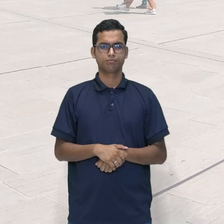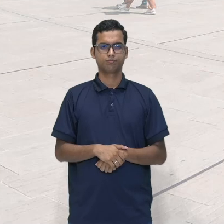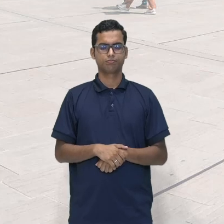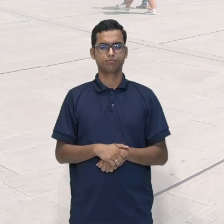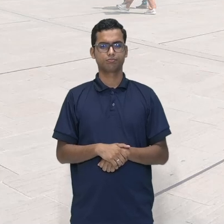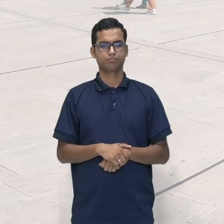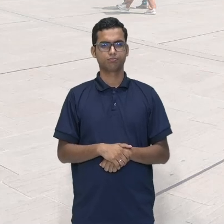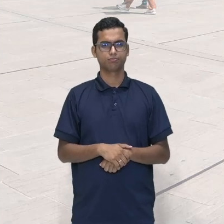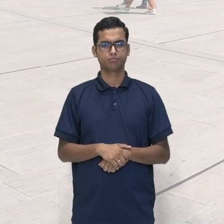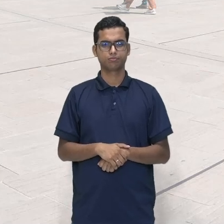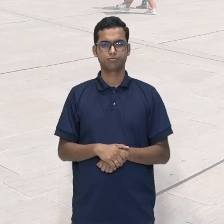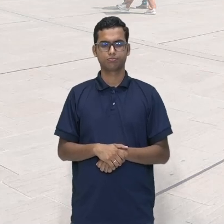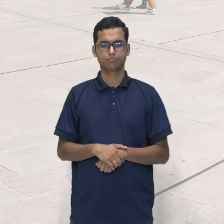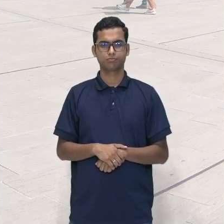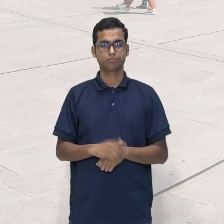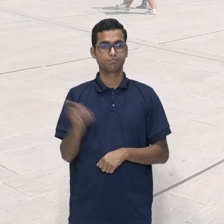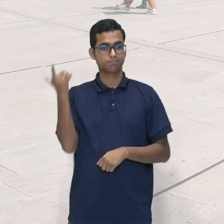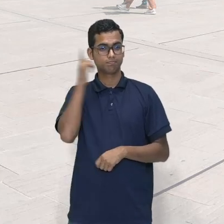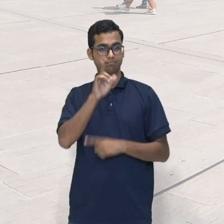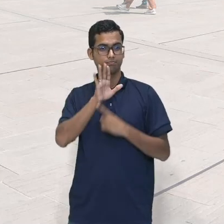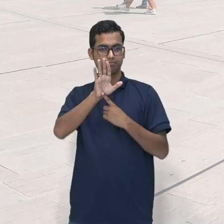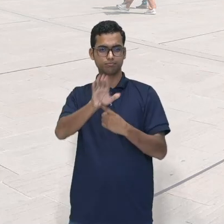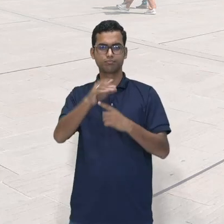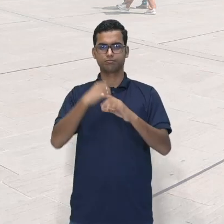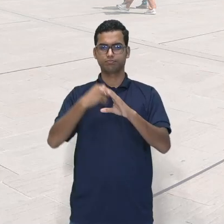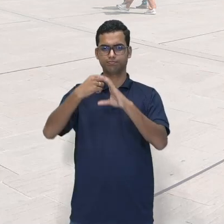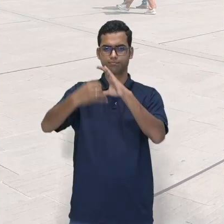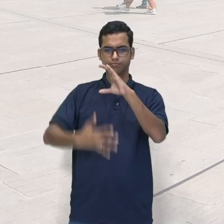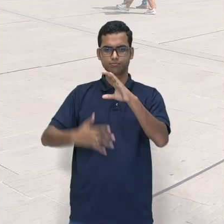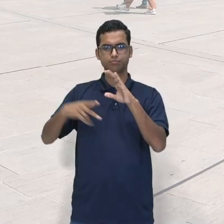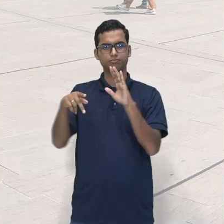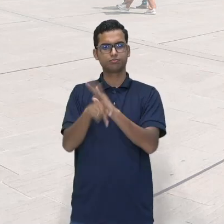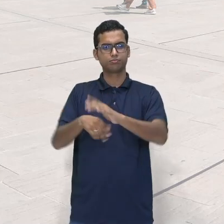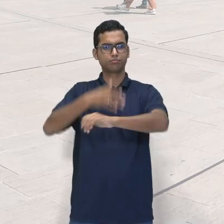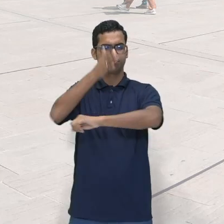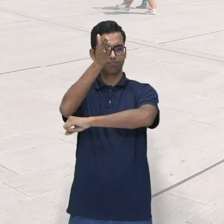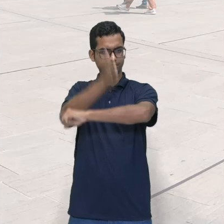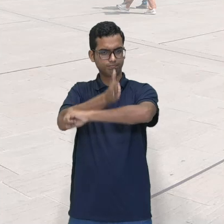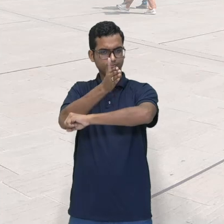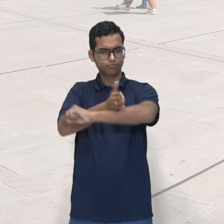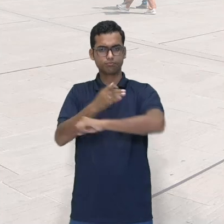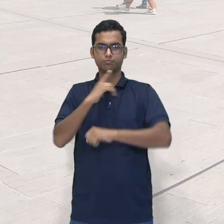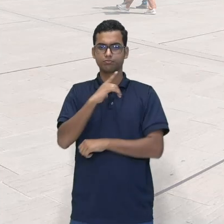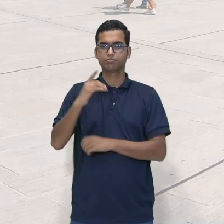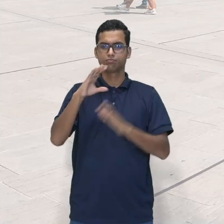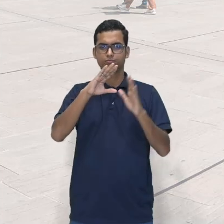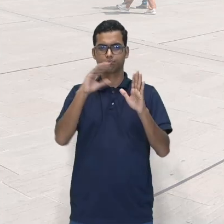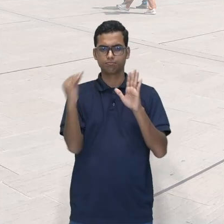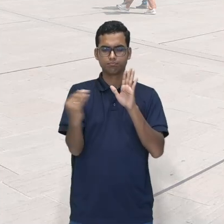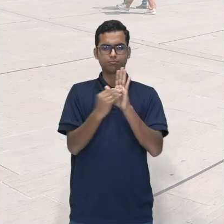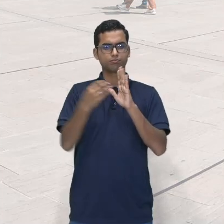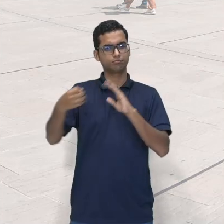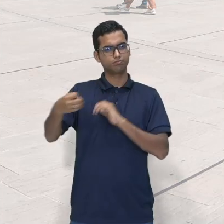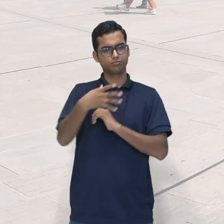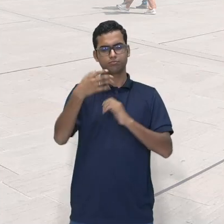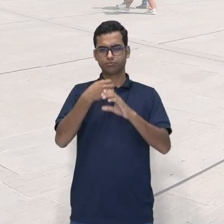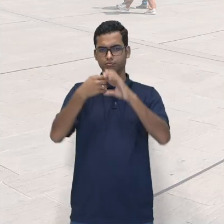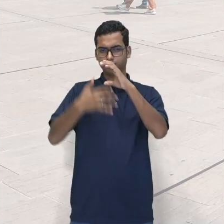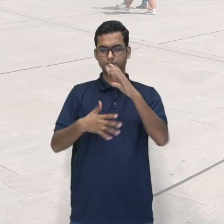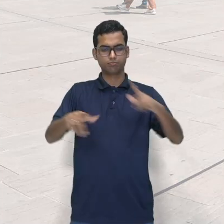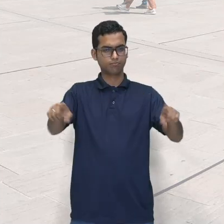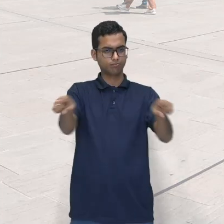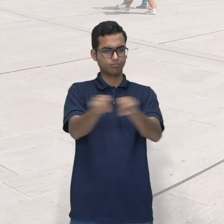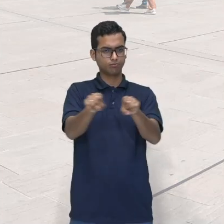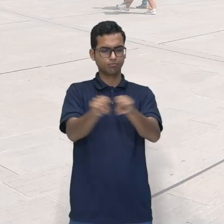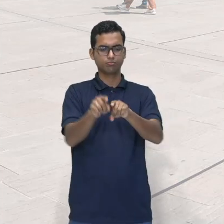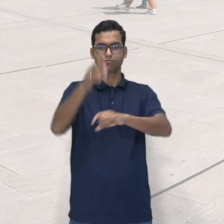Vai preservar características medievais e agregar novas características. Então, olhem só. A